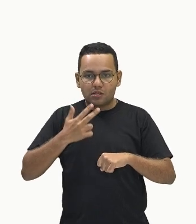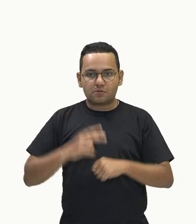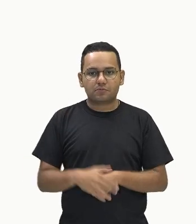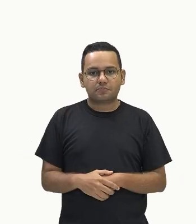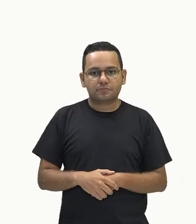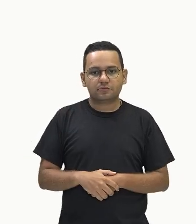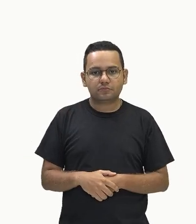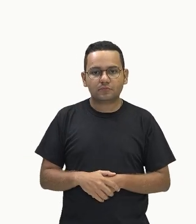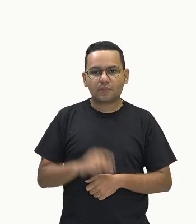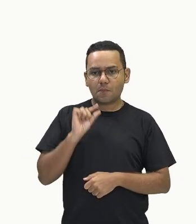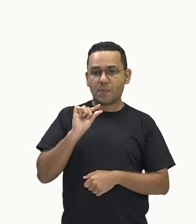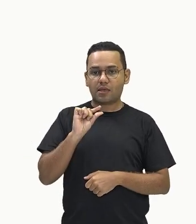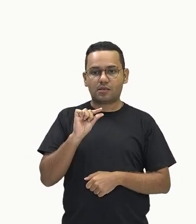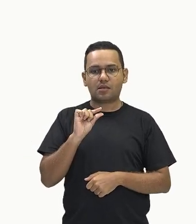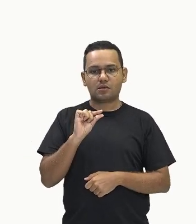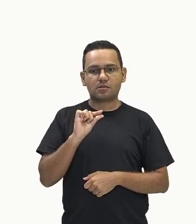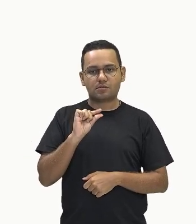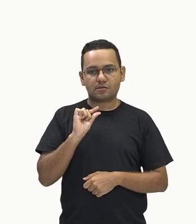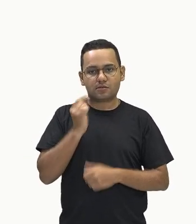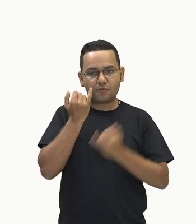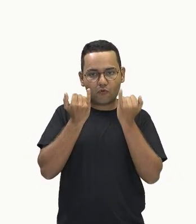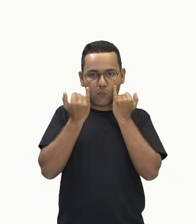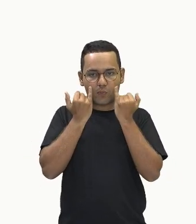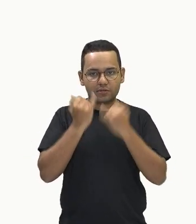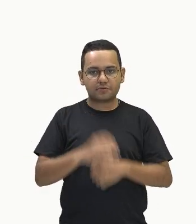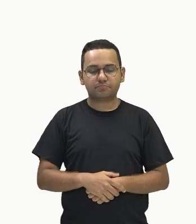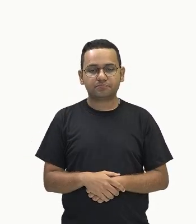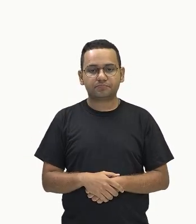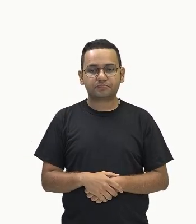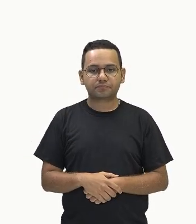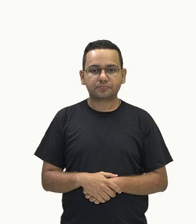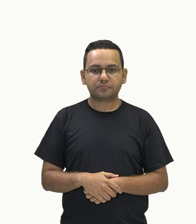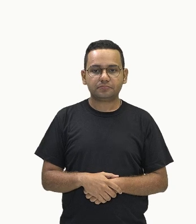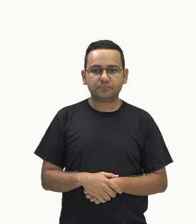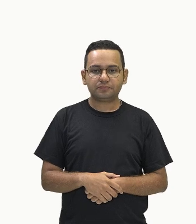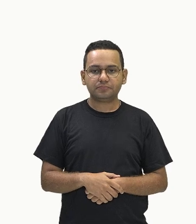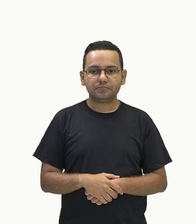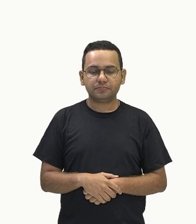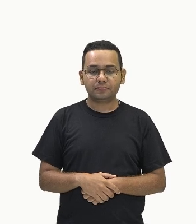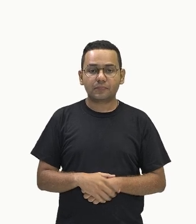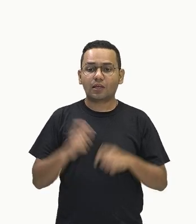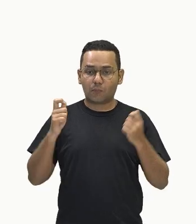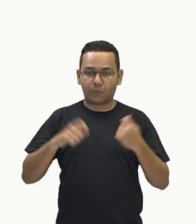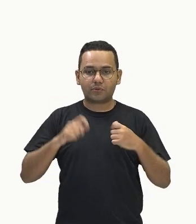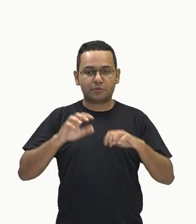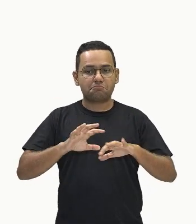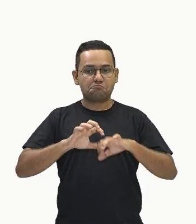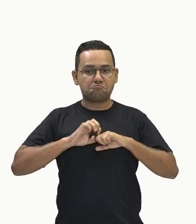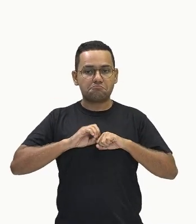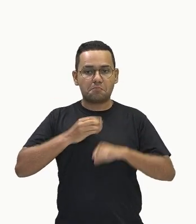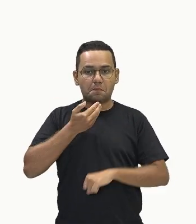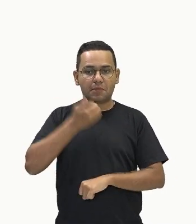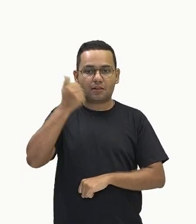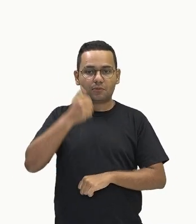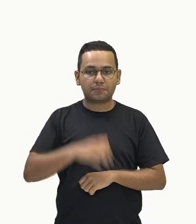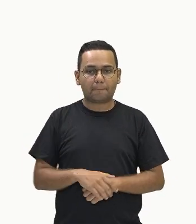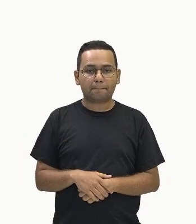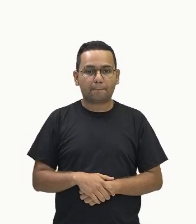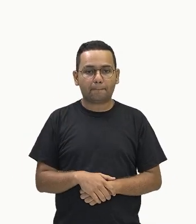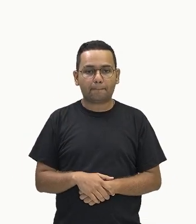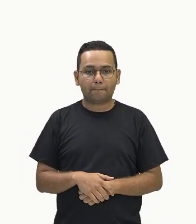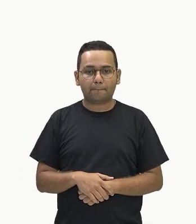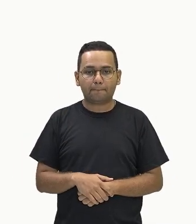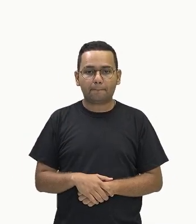são macronutrientes e micronutrientes, para ser absorvidos, passando